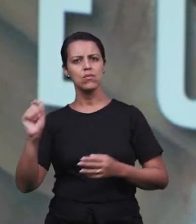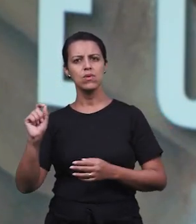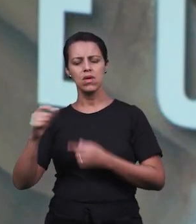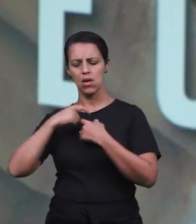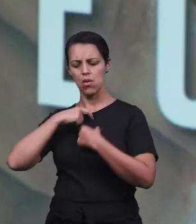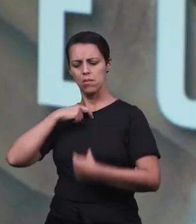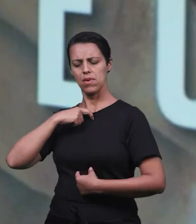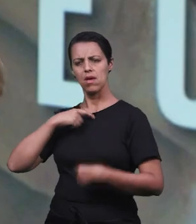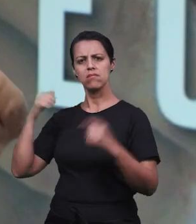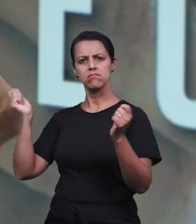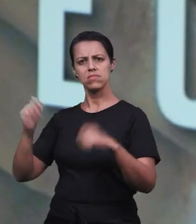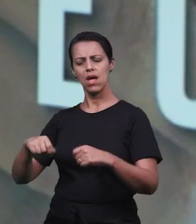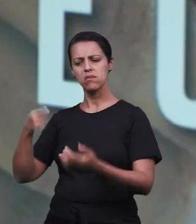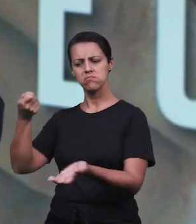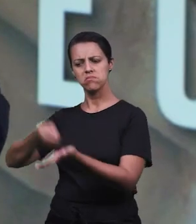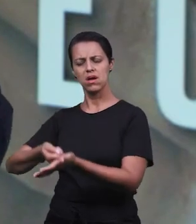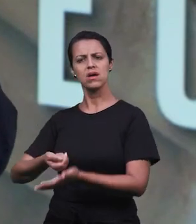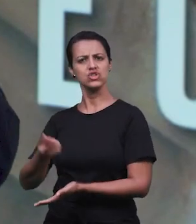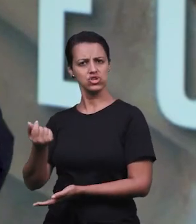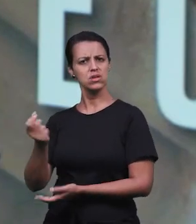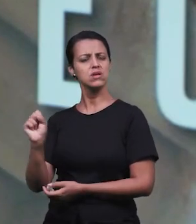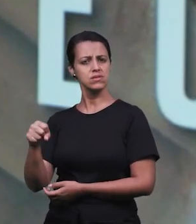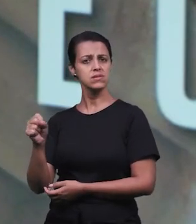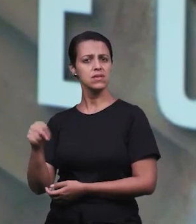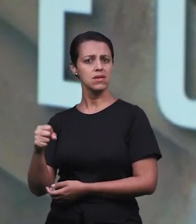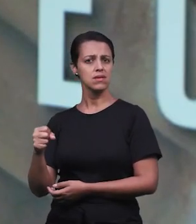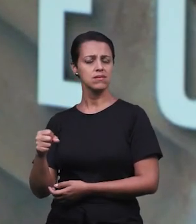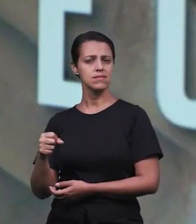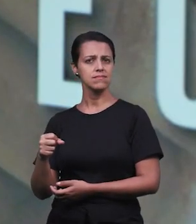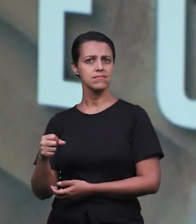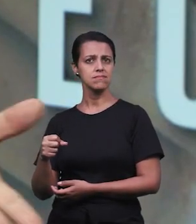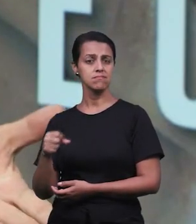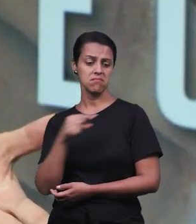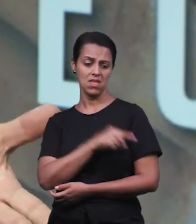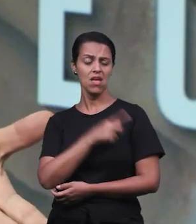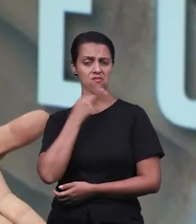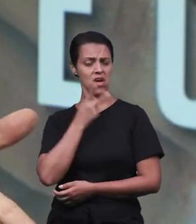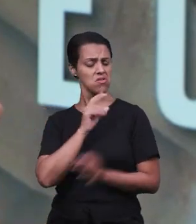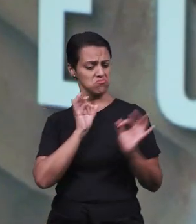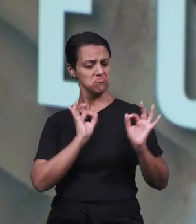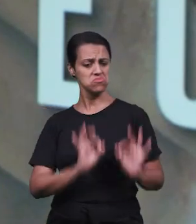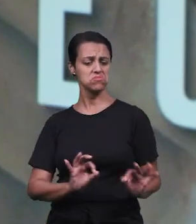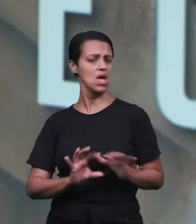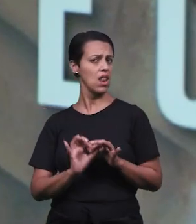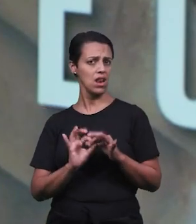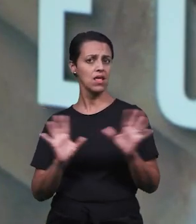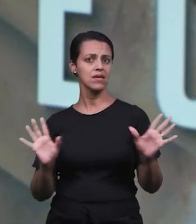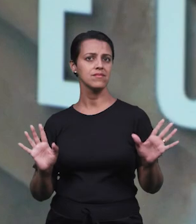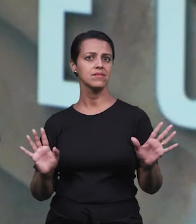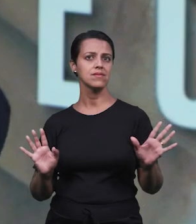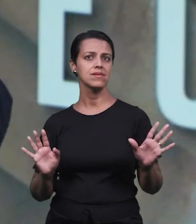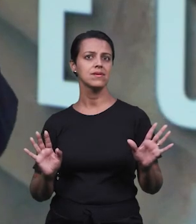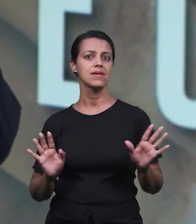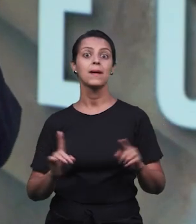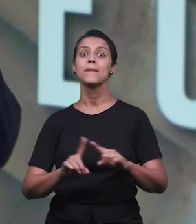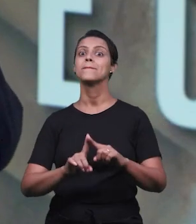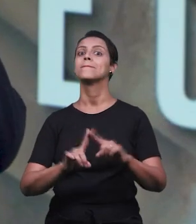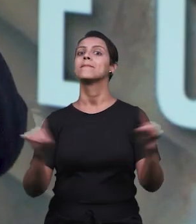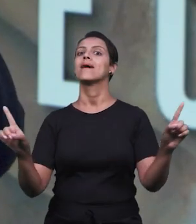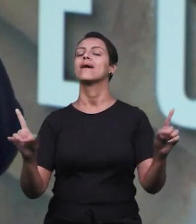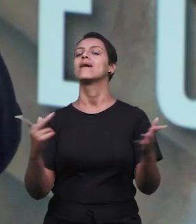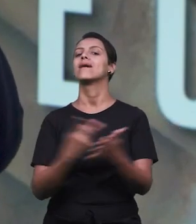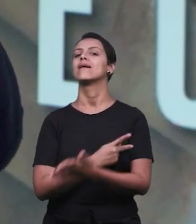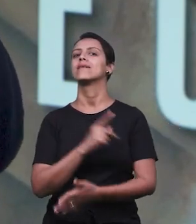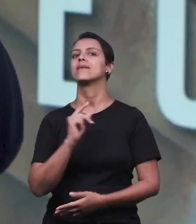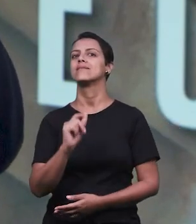espiritual, não é demais que tomemos o que é material. Não é? Mas ele diz assim, mas